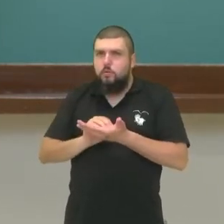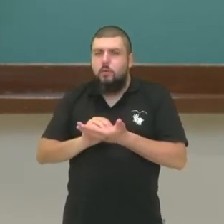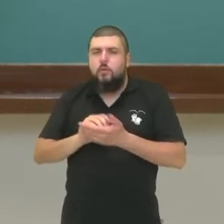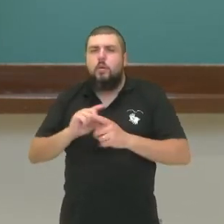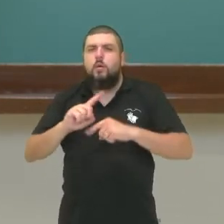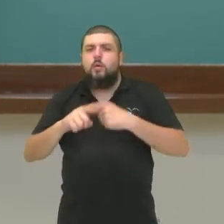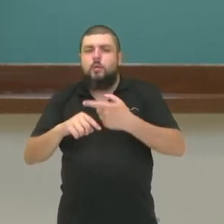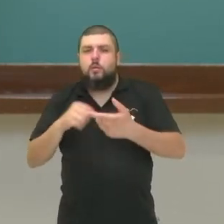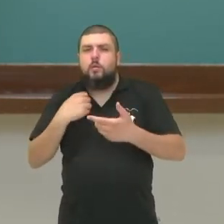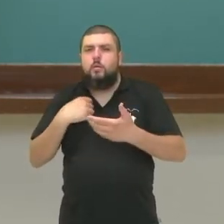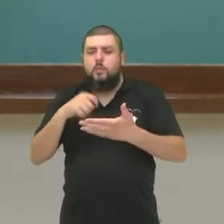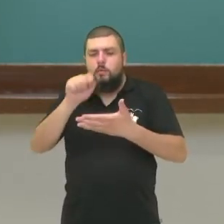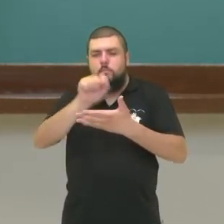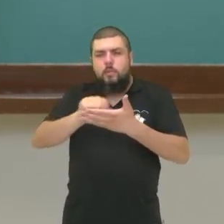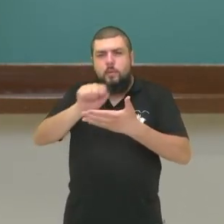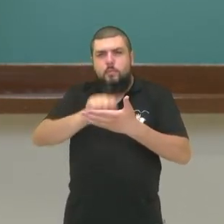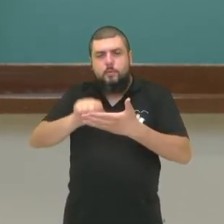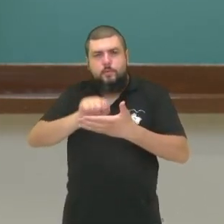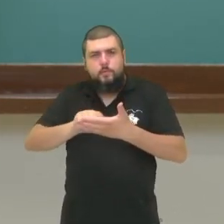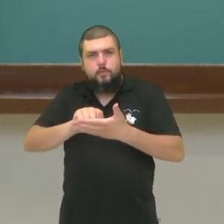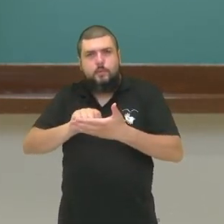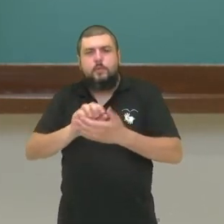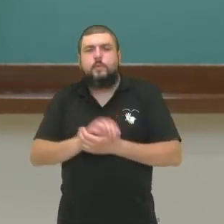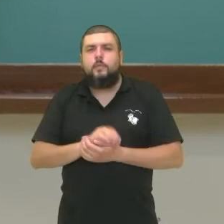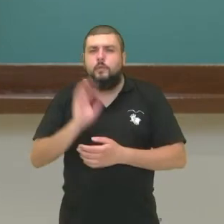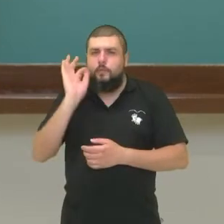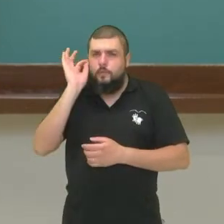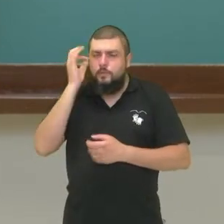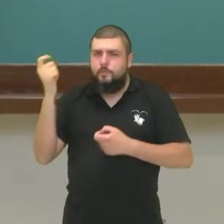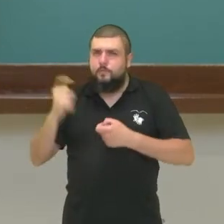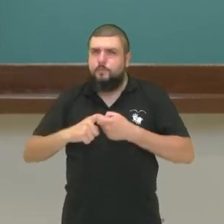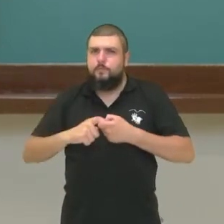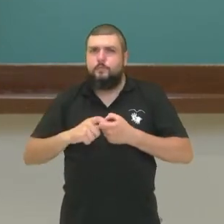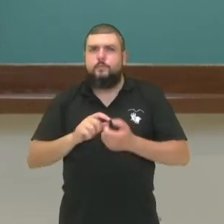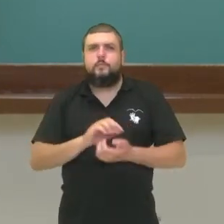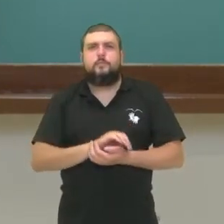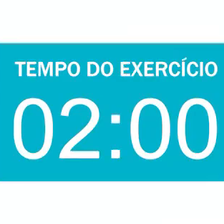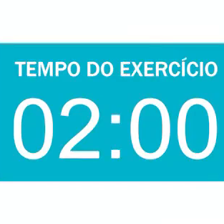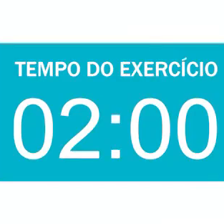o seu professor organizar a atividade, ok? Voltamos logo.